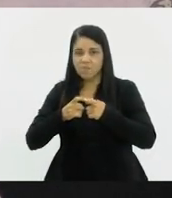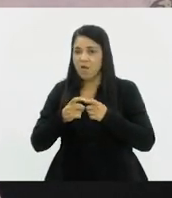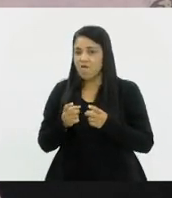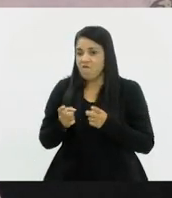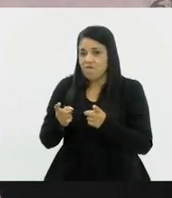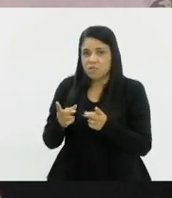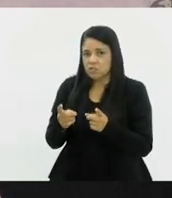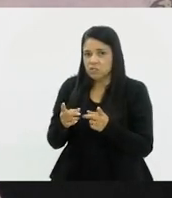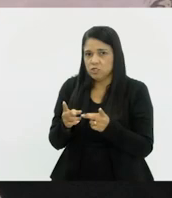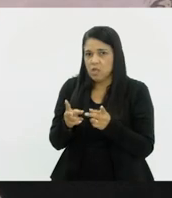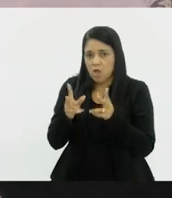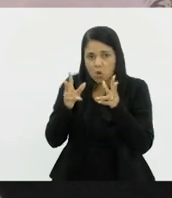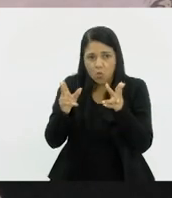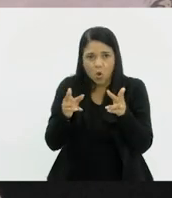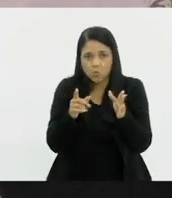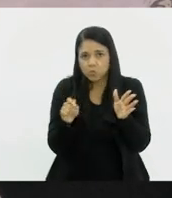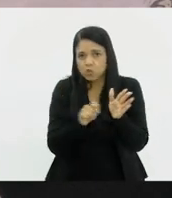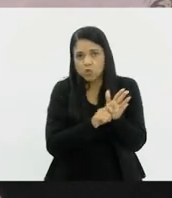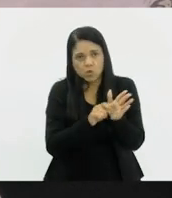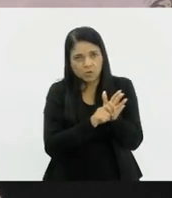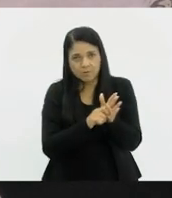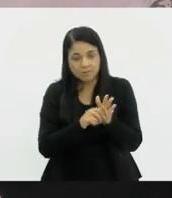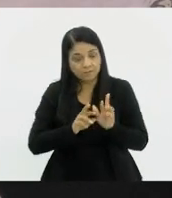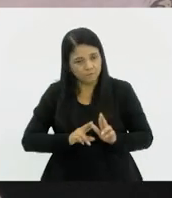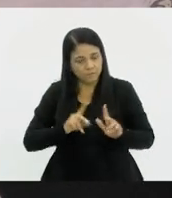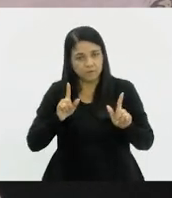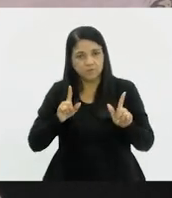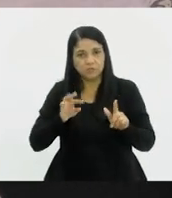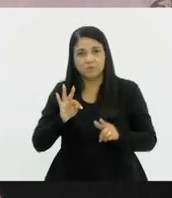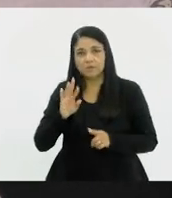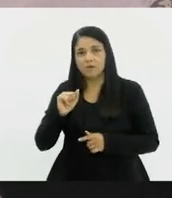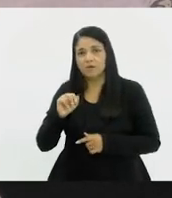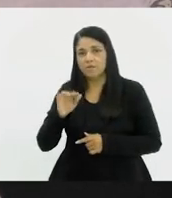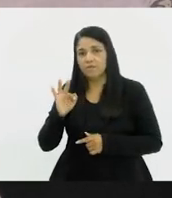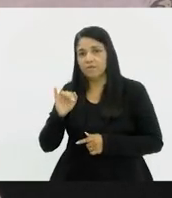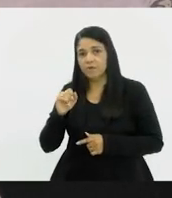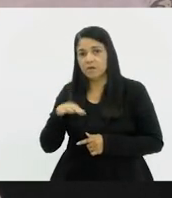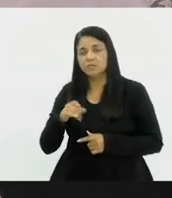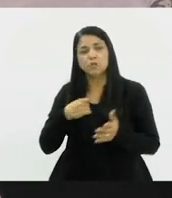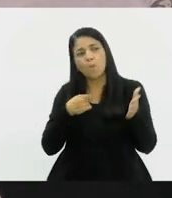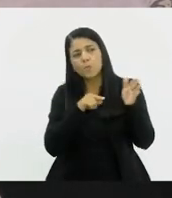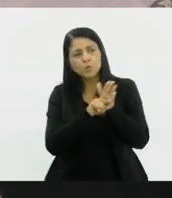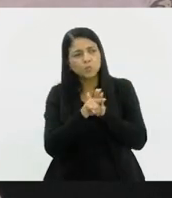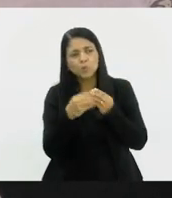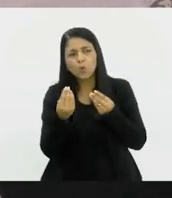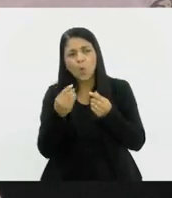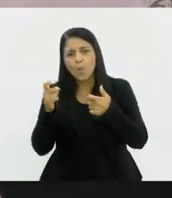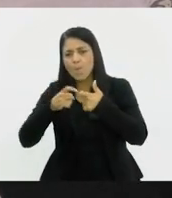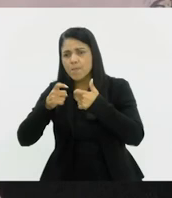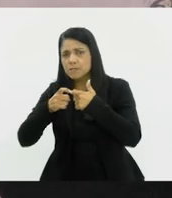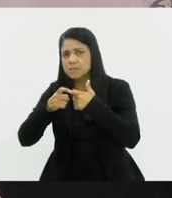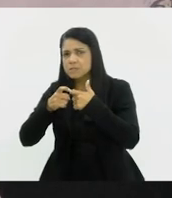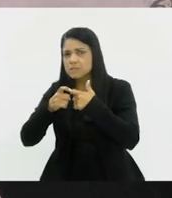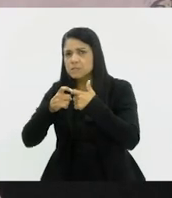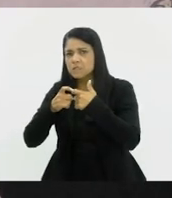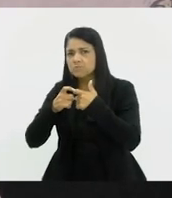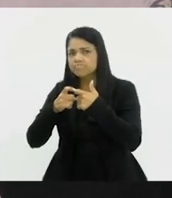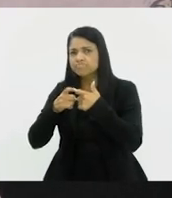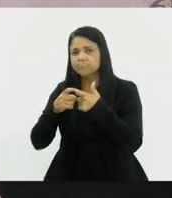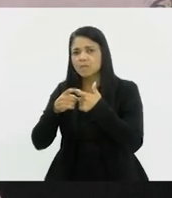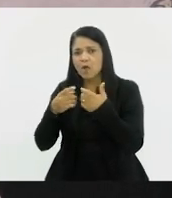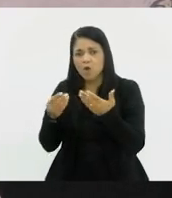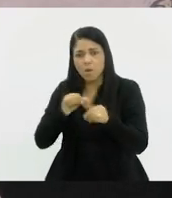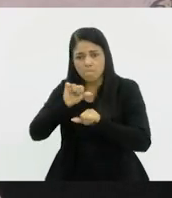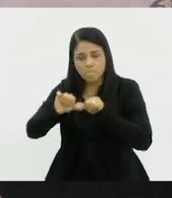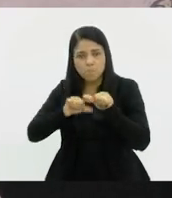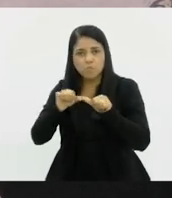traficante minha pergunta como que essa medicina tão Sagrada agora é um droga é